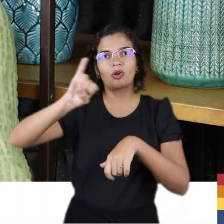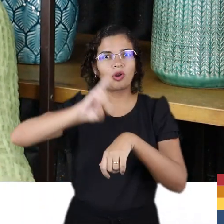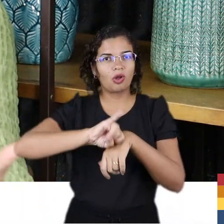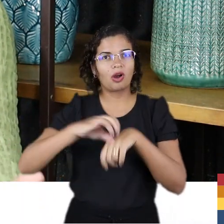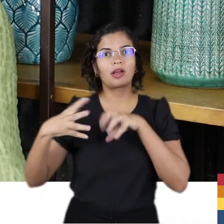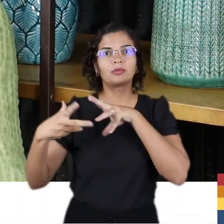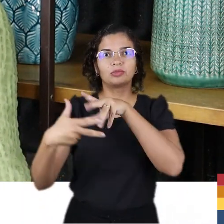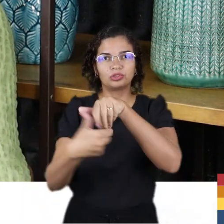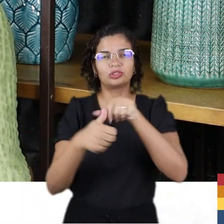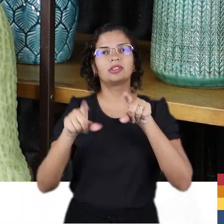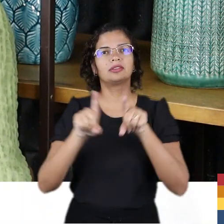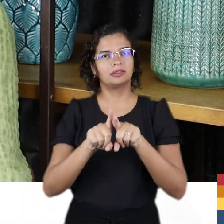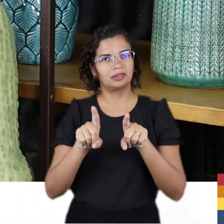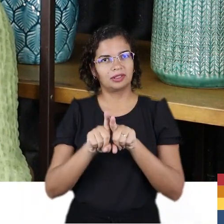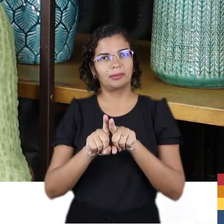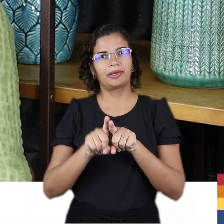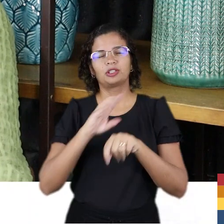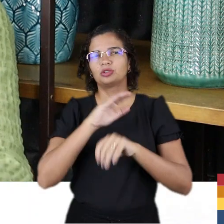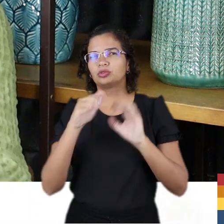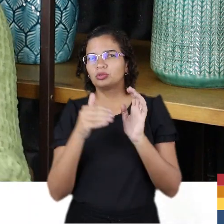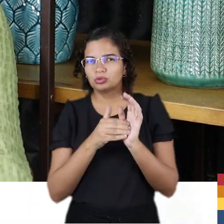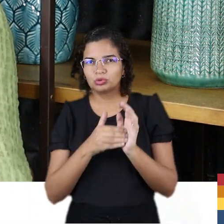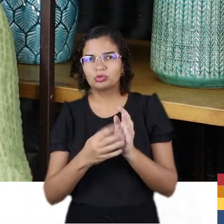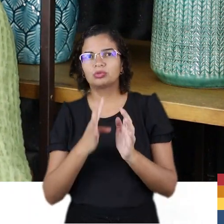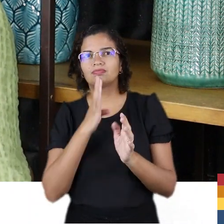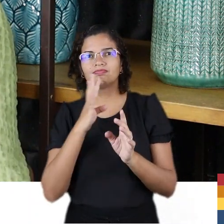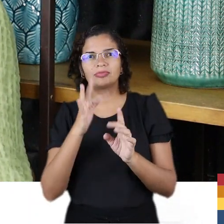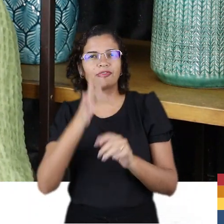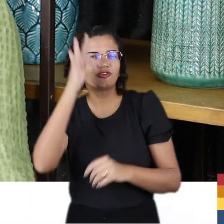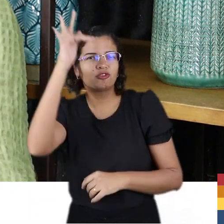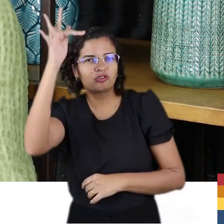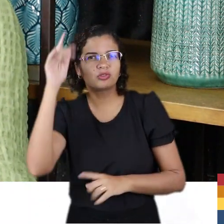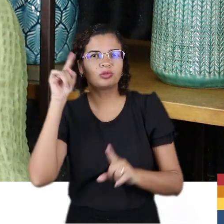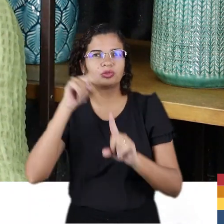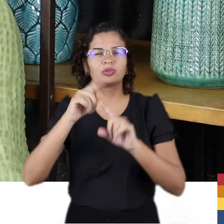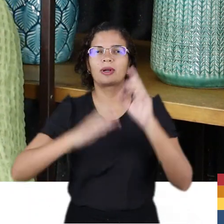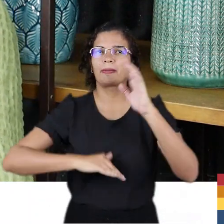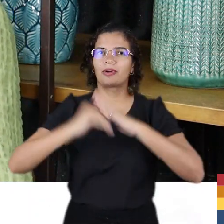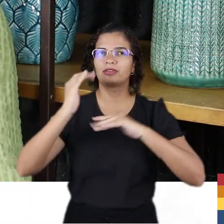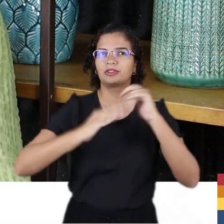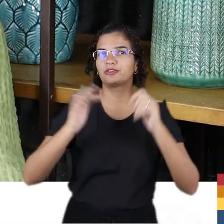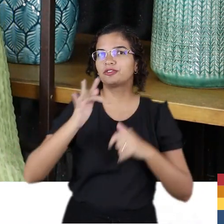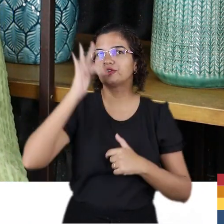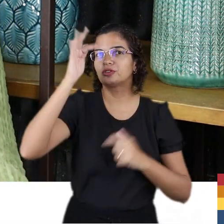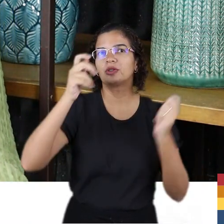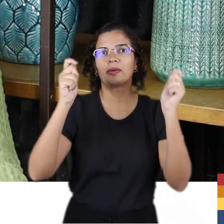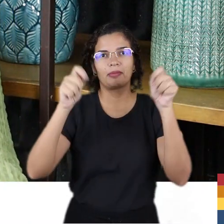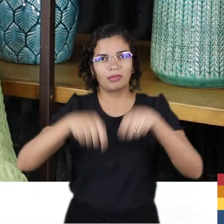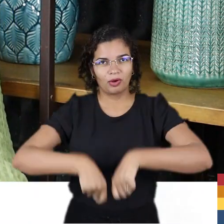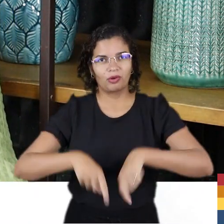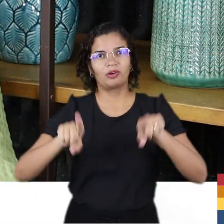de profissões futuras. Então ele pode já ter um olhar lançado sobre sua carreira.